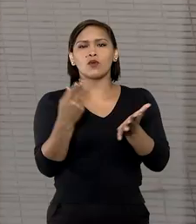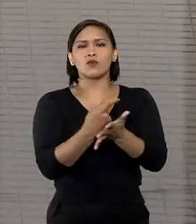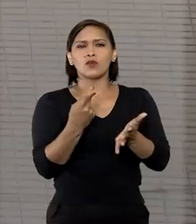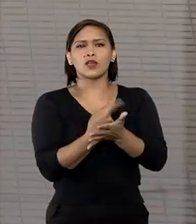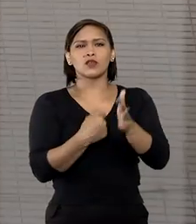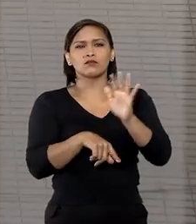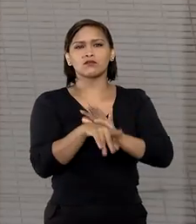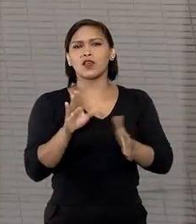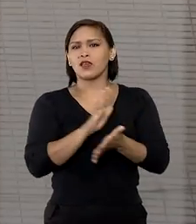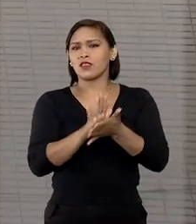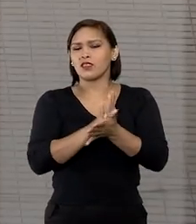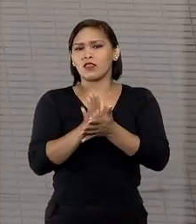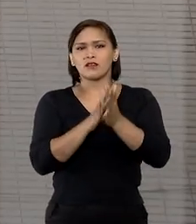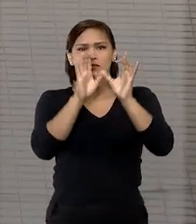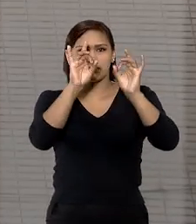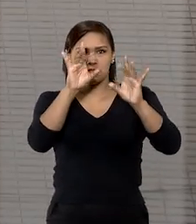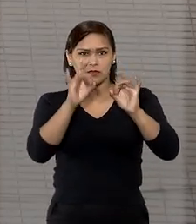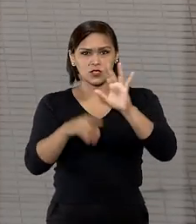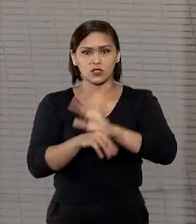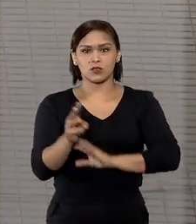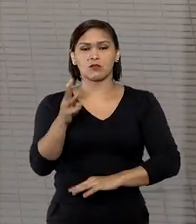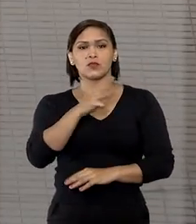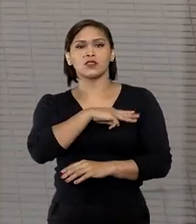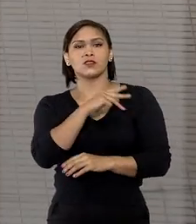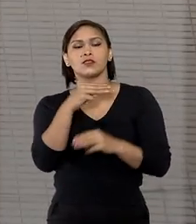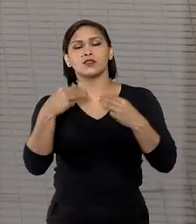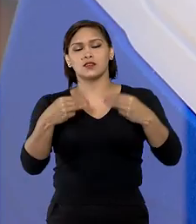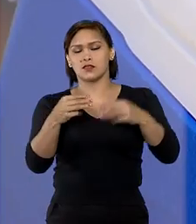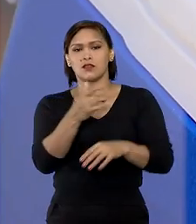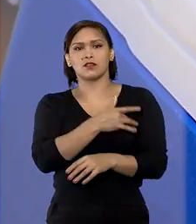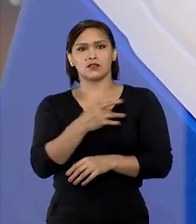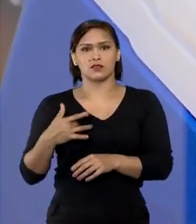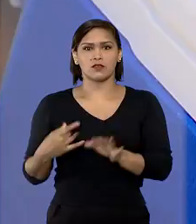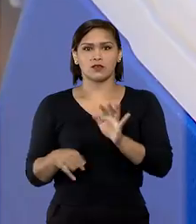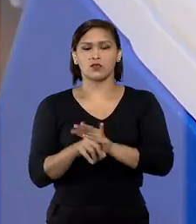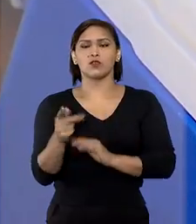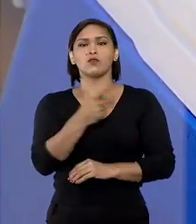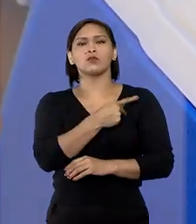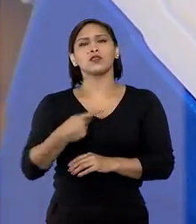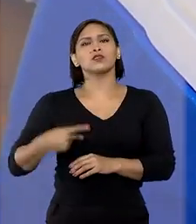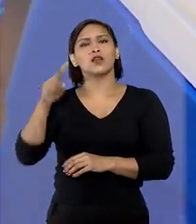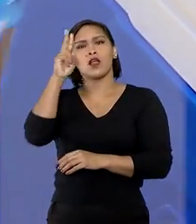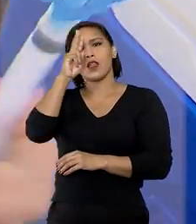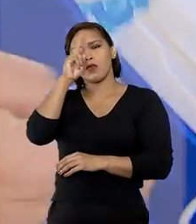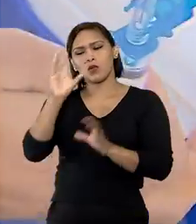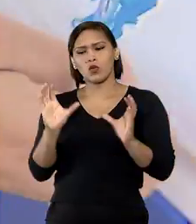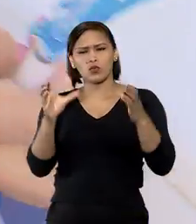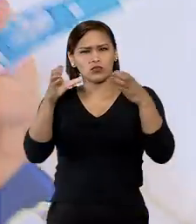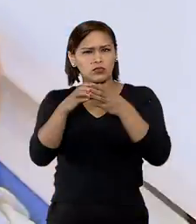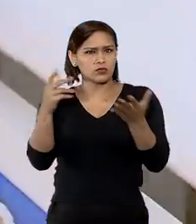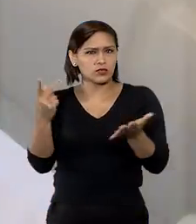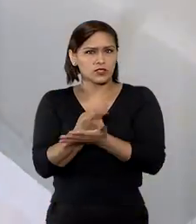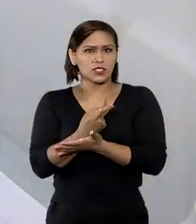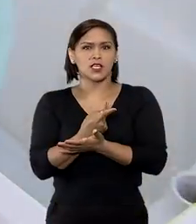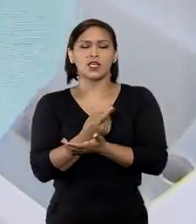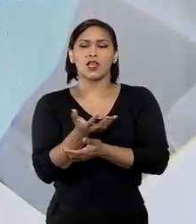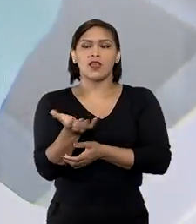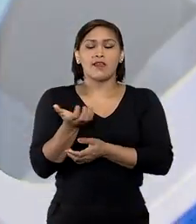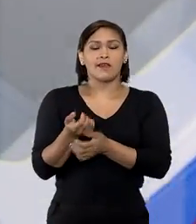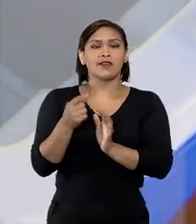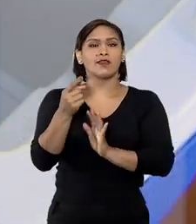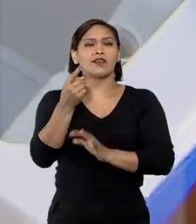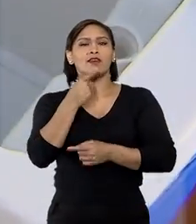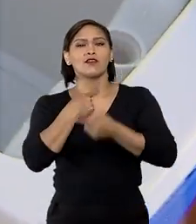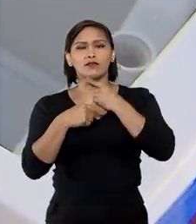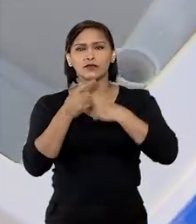ilegalidade em nenhum ato específico do Ministério da Saúde o presidente ressaltou que as conjeturas sobre a suposta necessidade